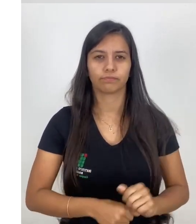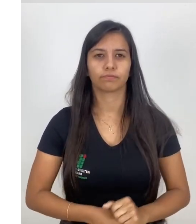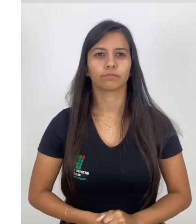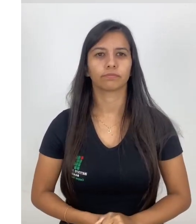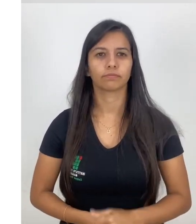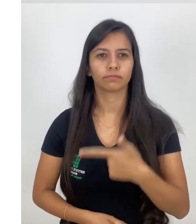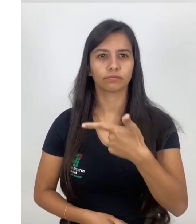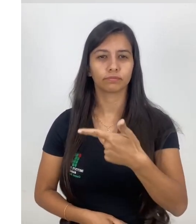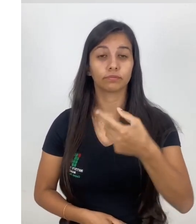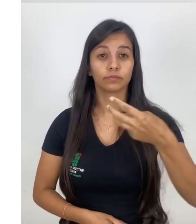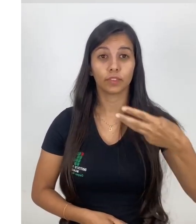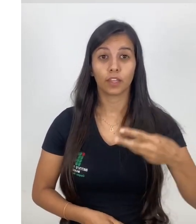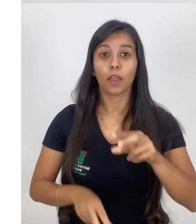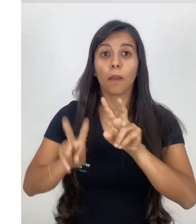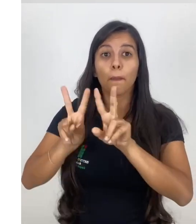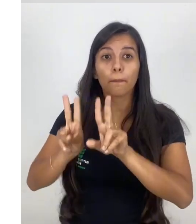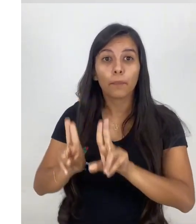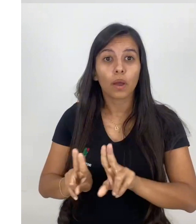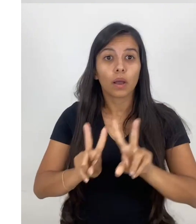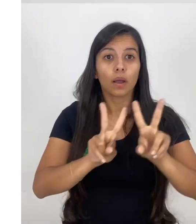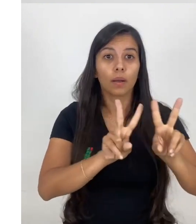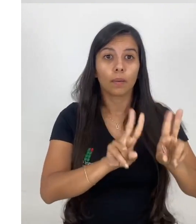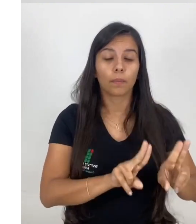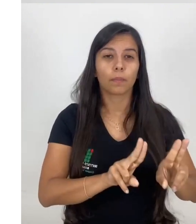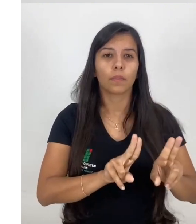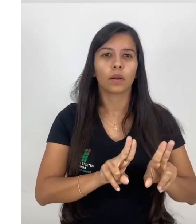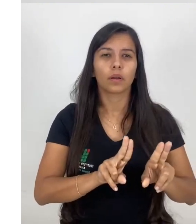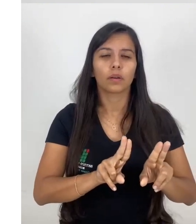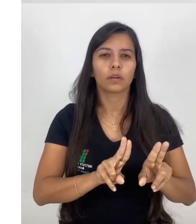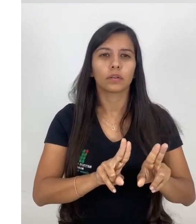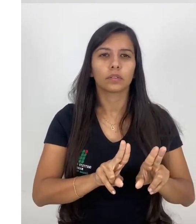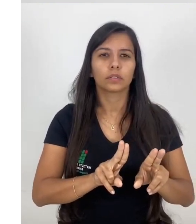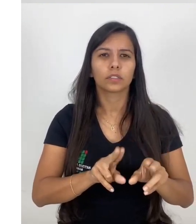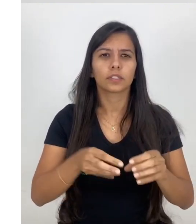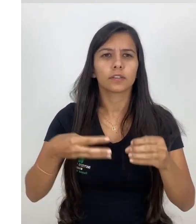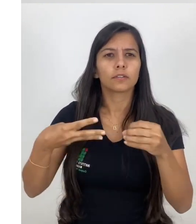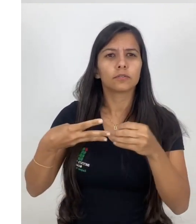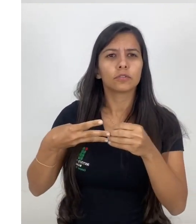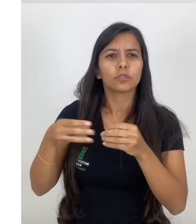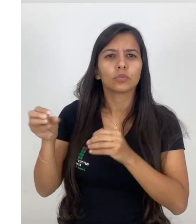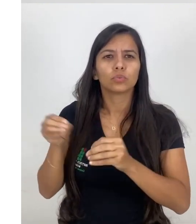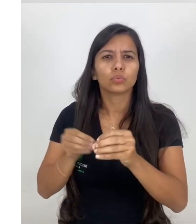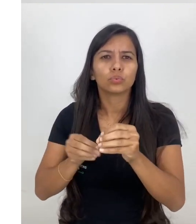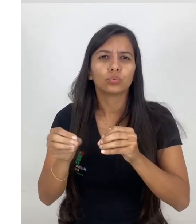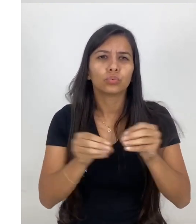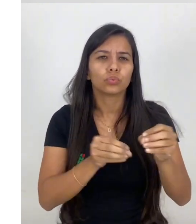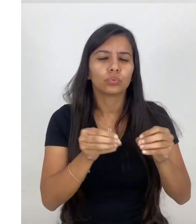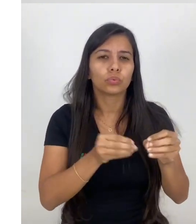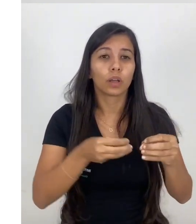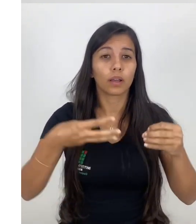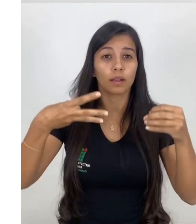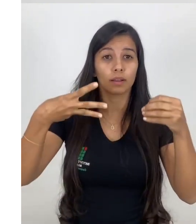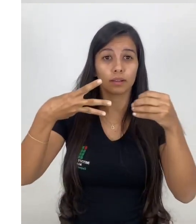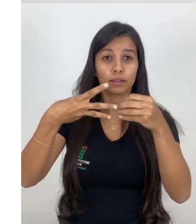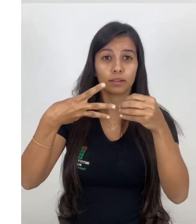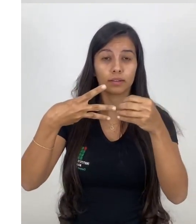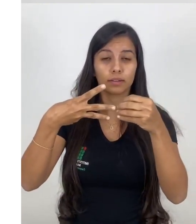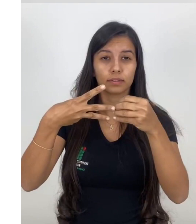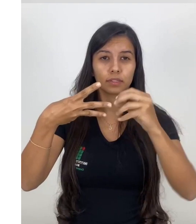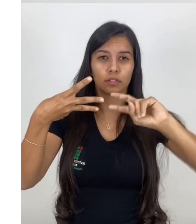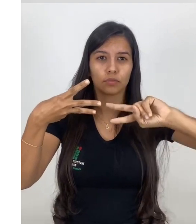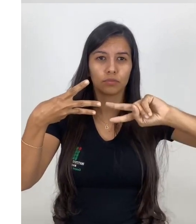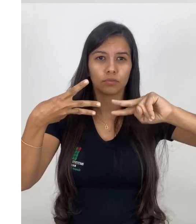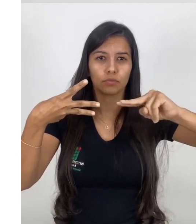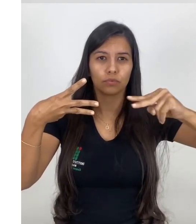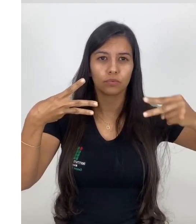Esses 23 pares faz com que a gente diga, né, que as células somáticas são diploides, porque